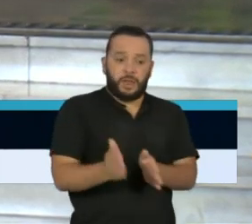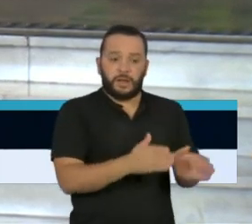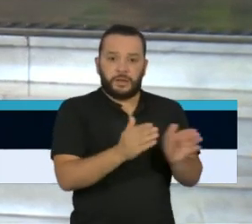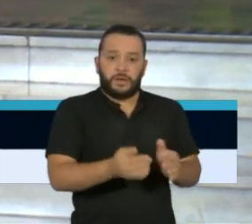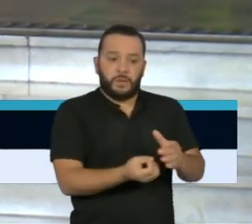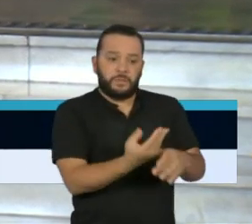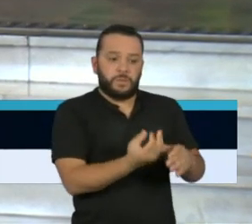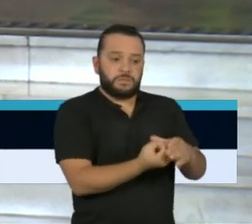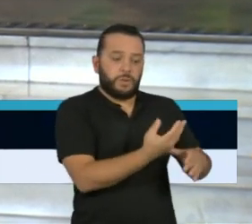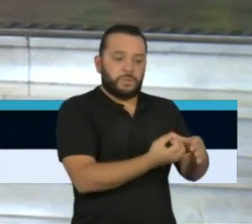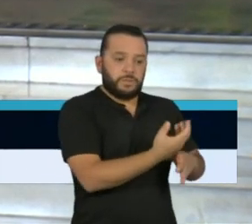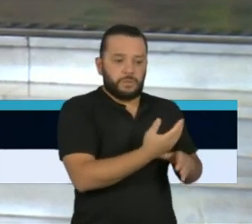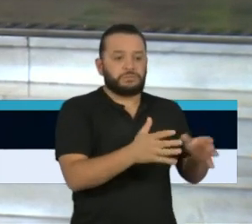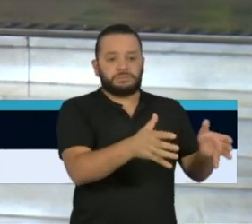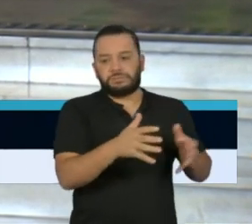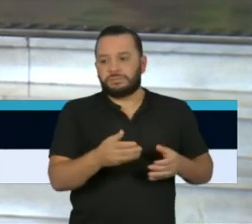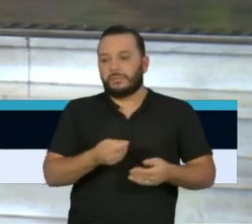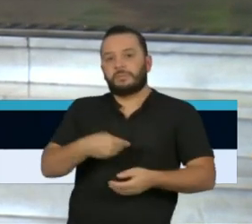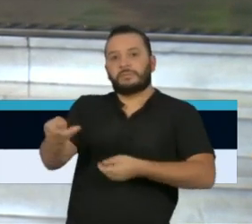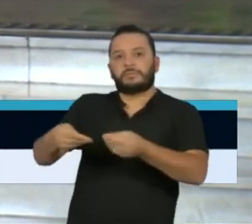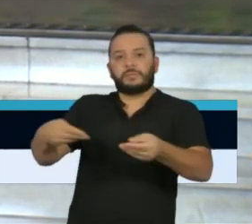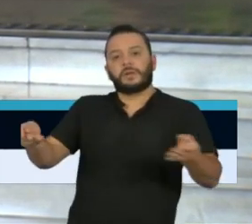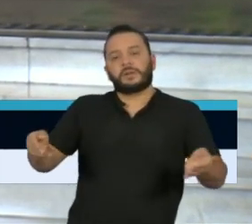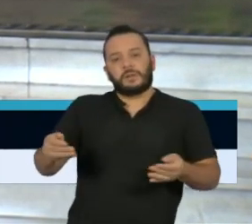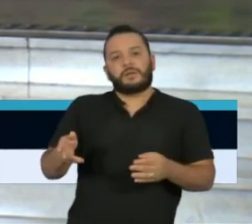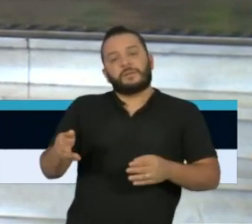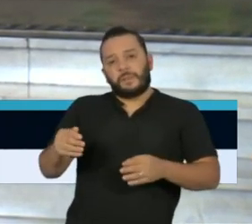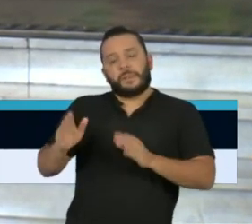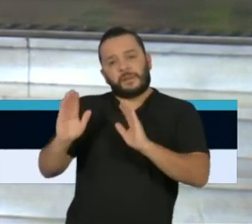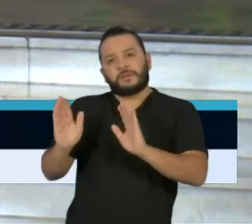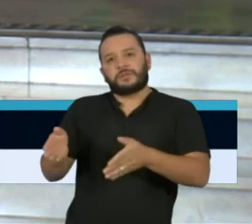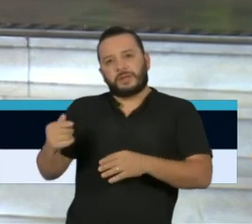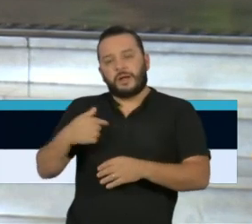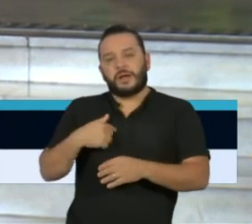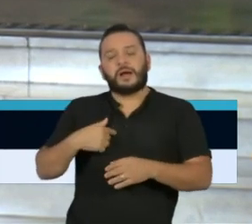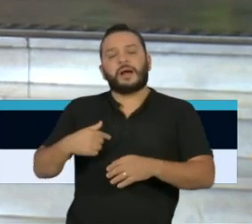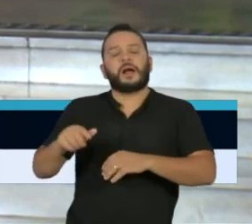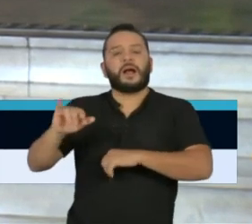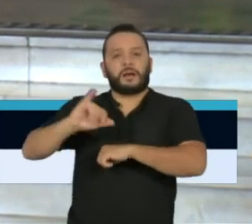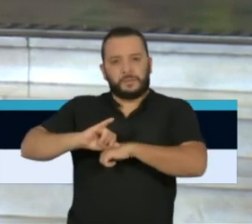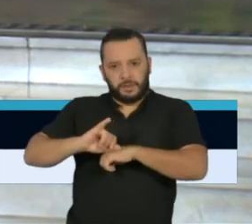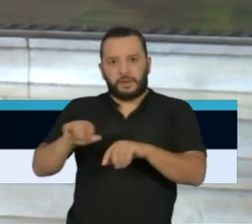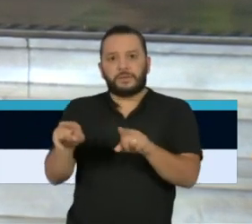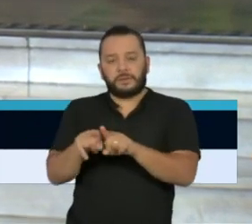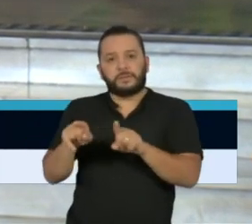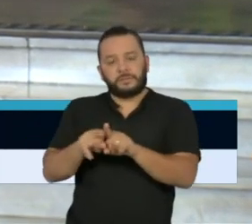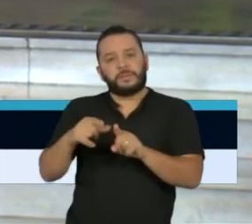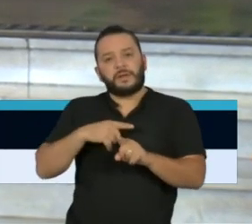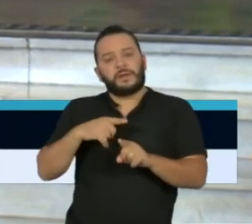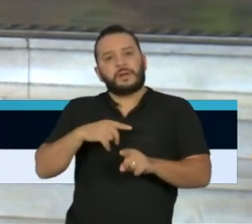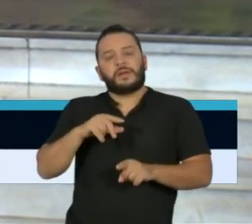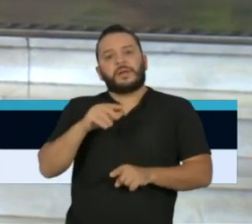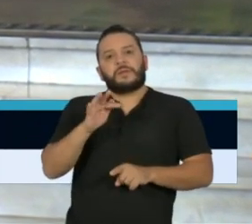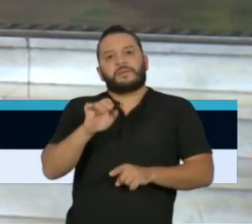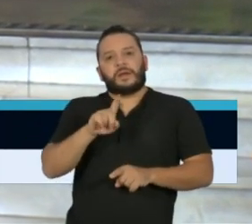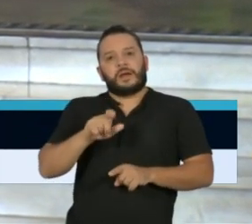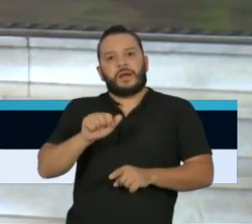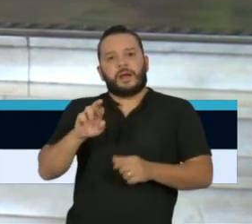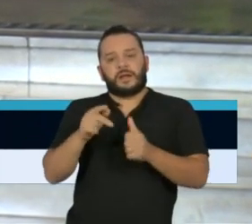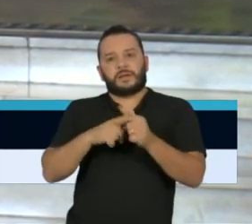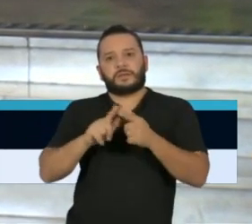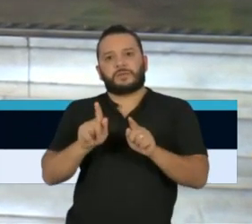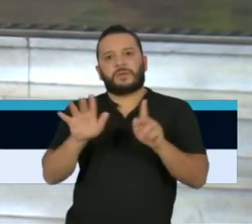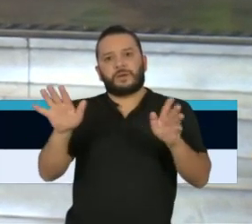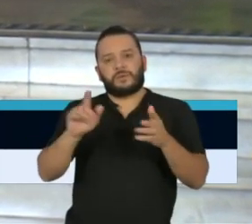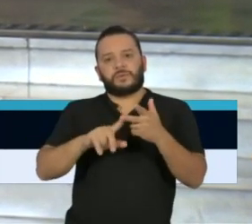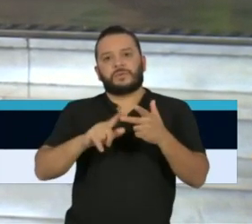e destinadas principalmente a comunidades da capital, de Ferraz de Vasconcelos, de Guarulhos, de Serquilho, de